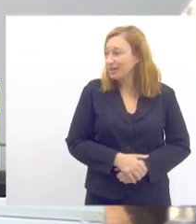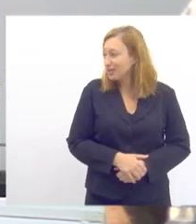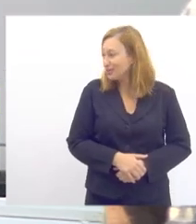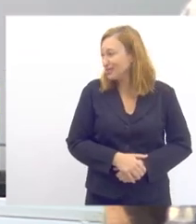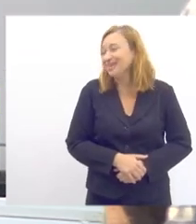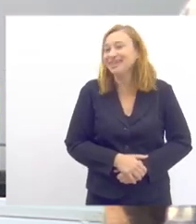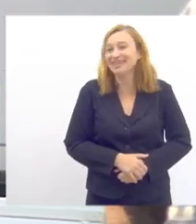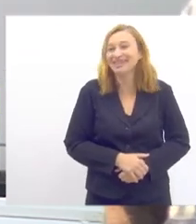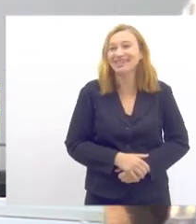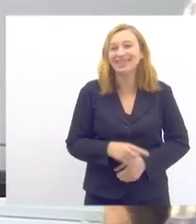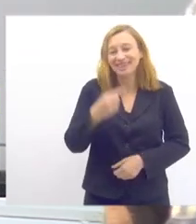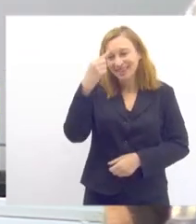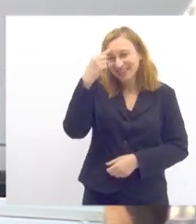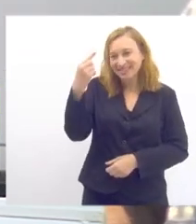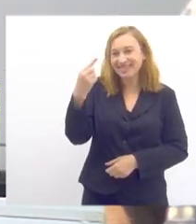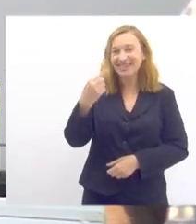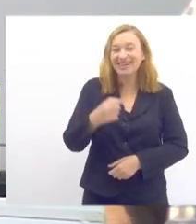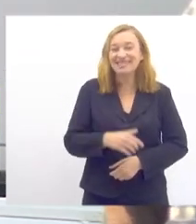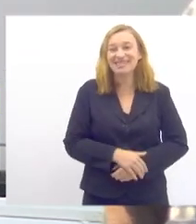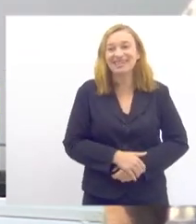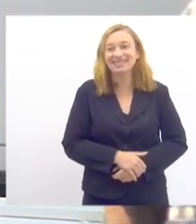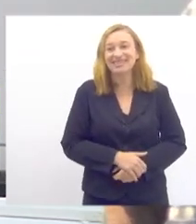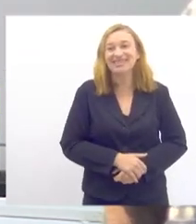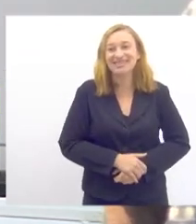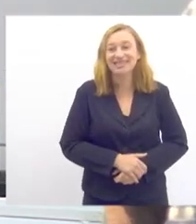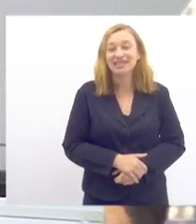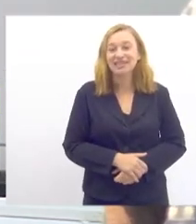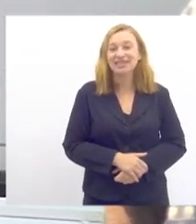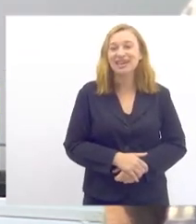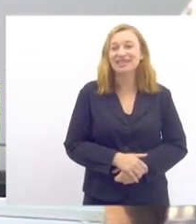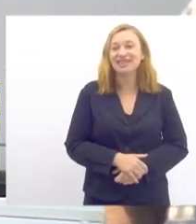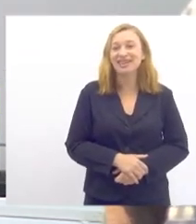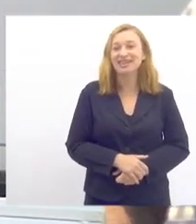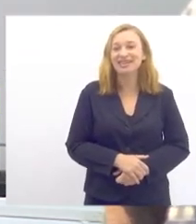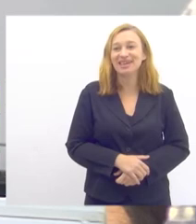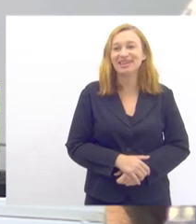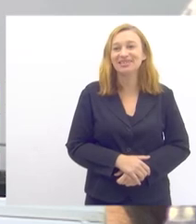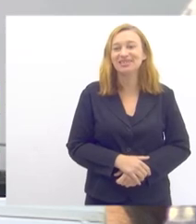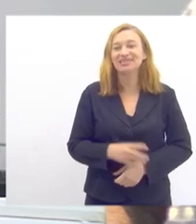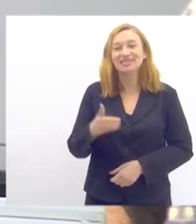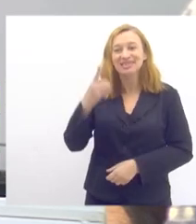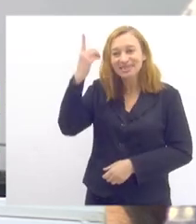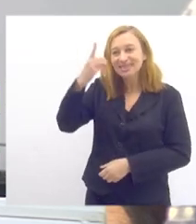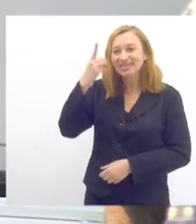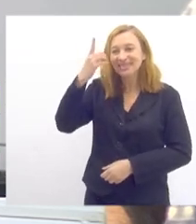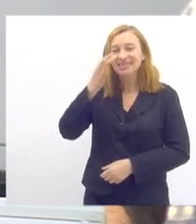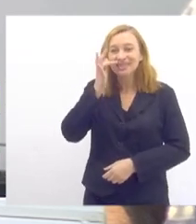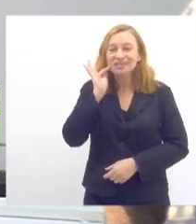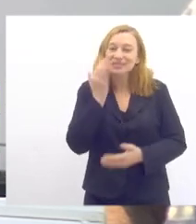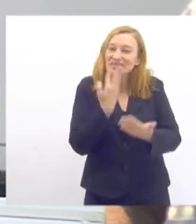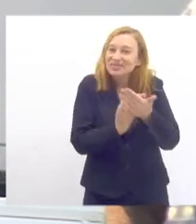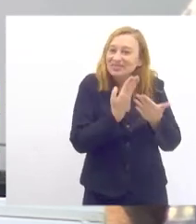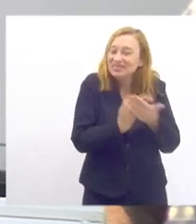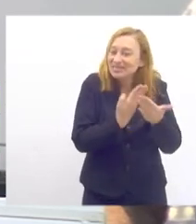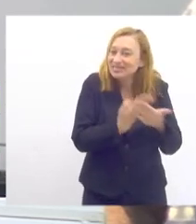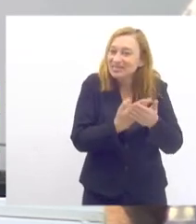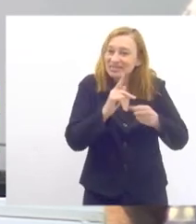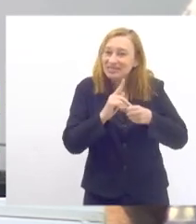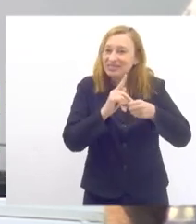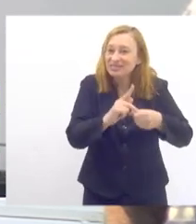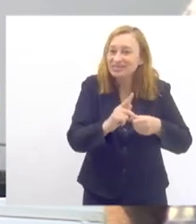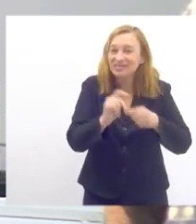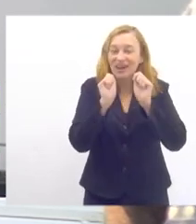A ideia do deputado Flávio Serafini de fazer um estudo pelos procuradores da Alerj